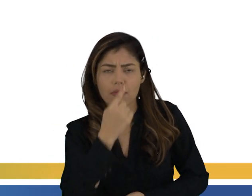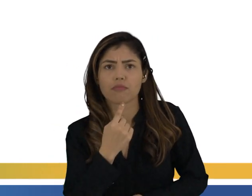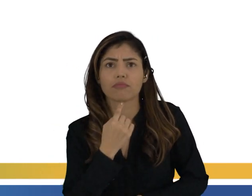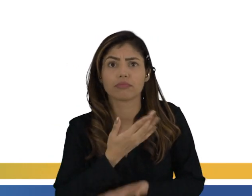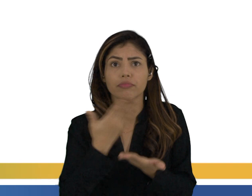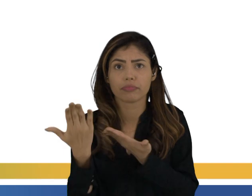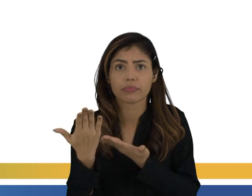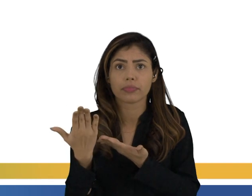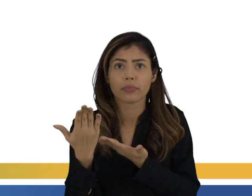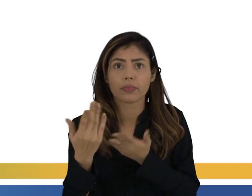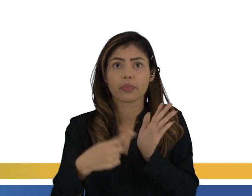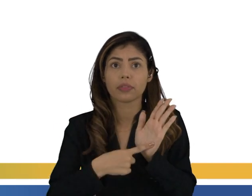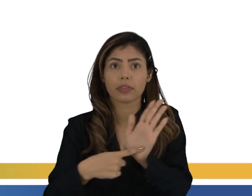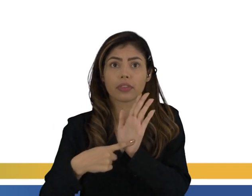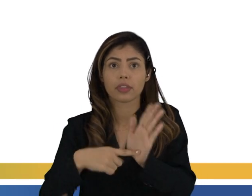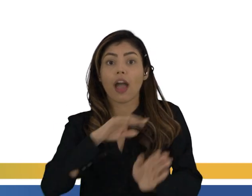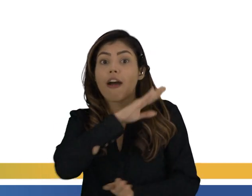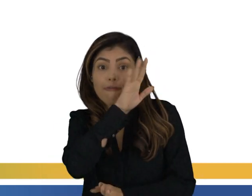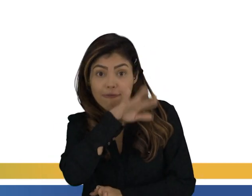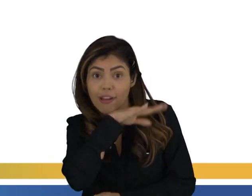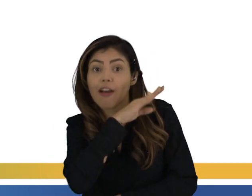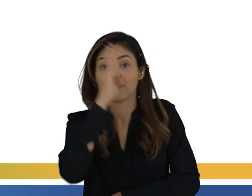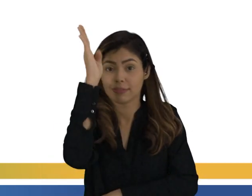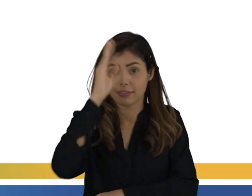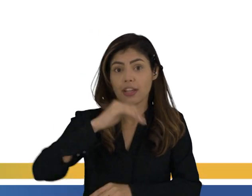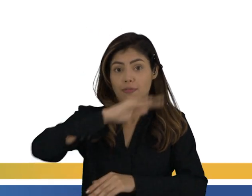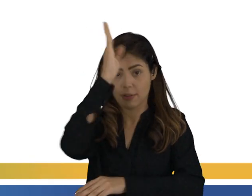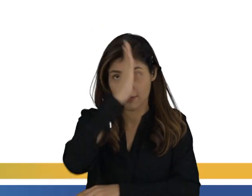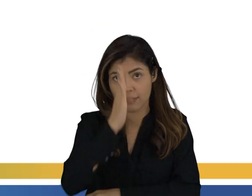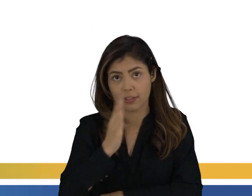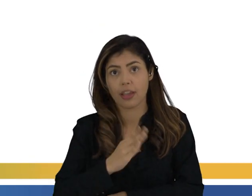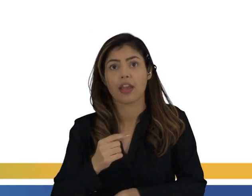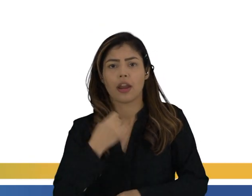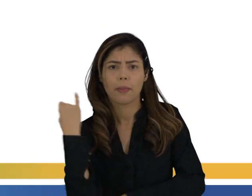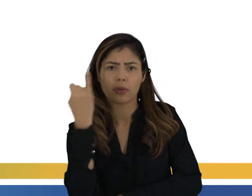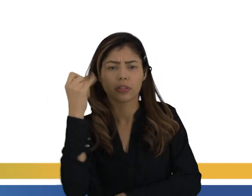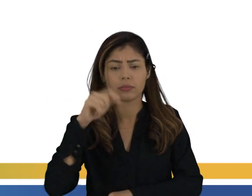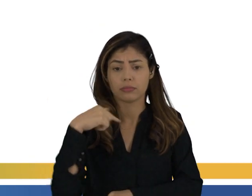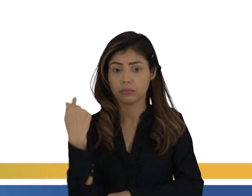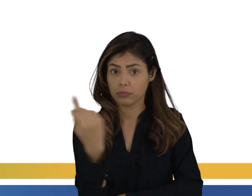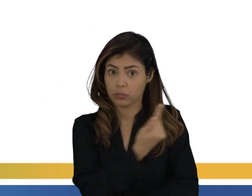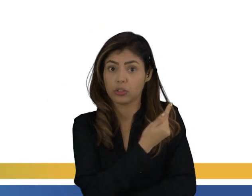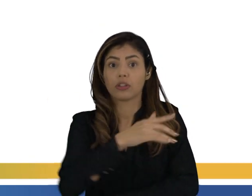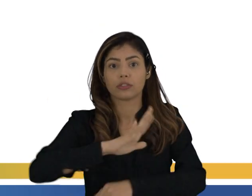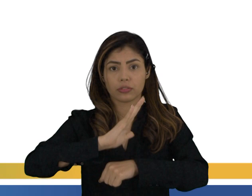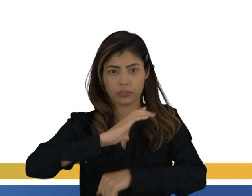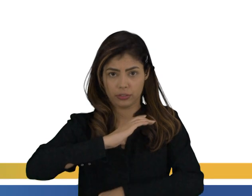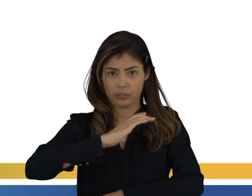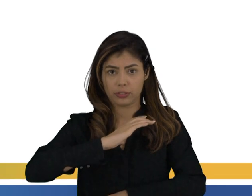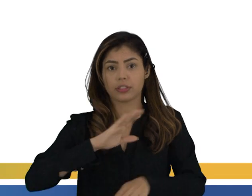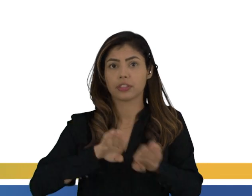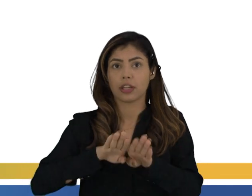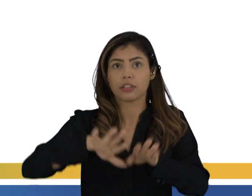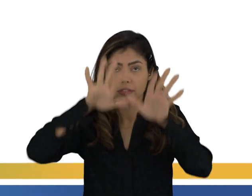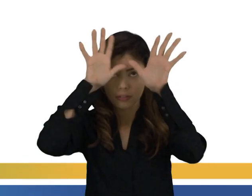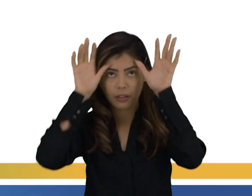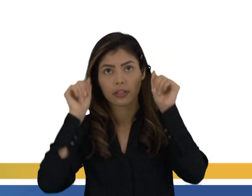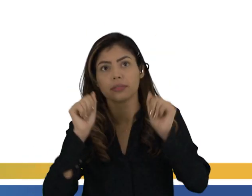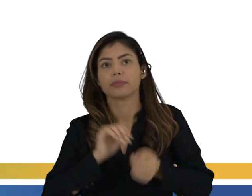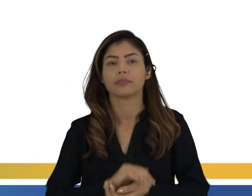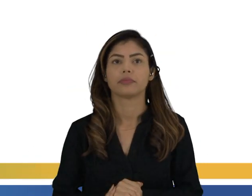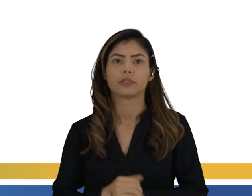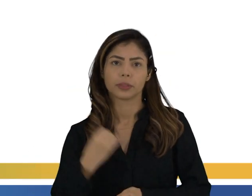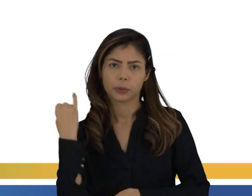presença da fauna brasileira, né? Principalmente aqui do nosso estado, também demonstrada nessa tela,